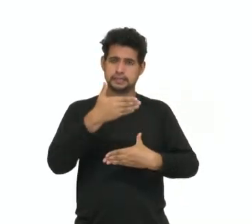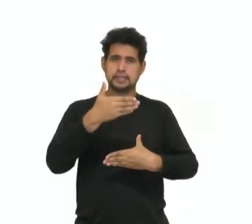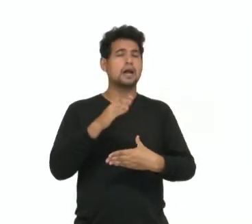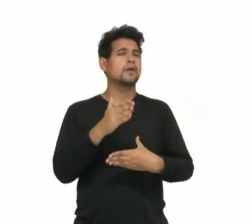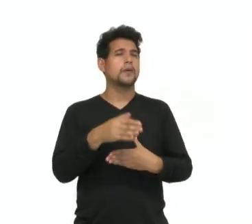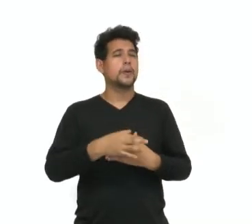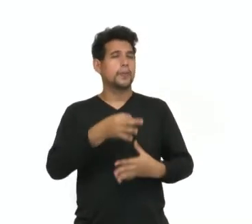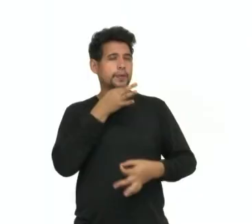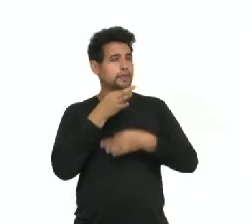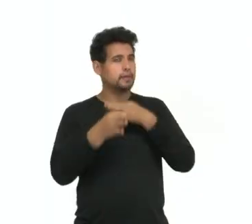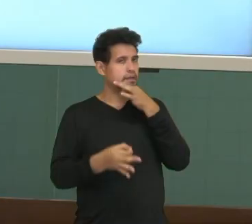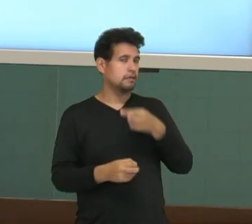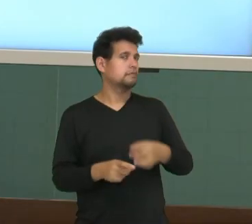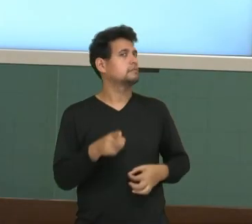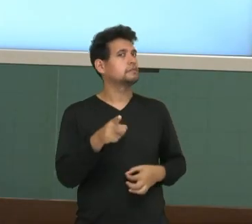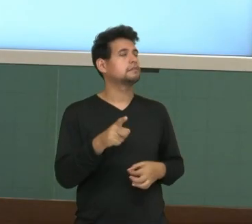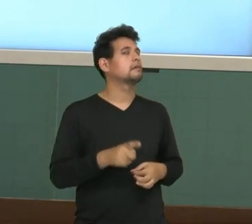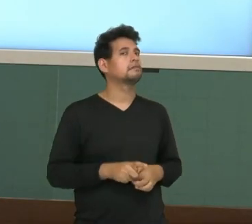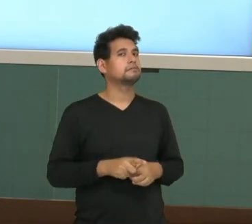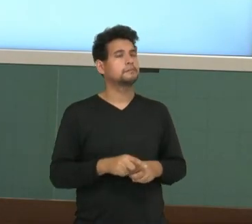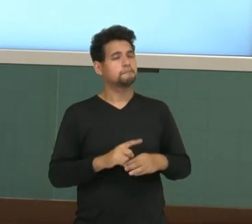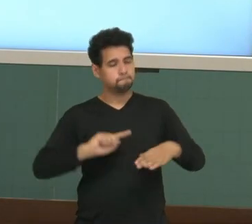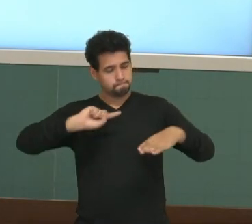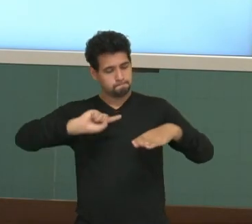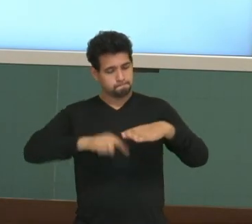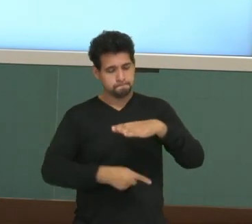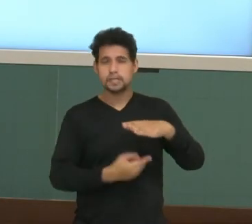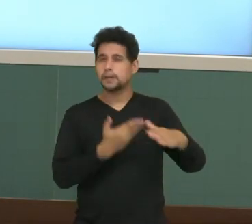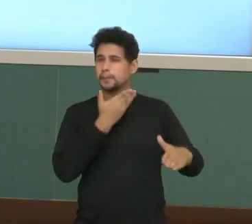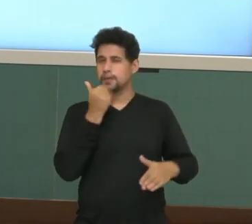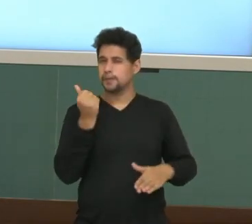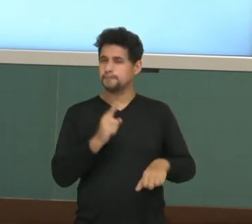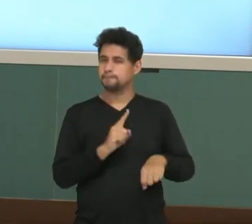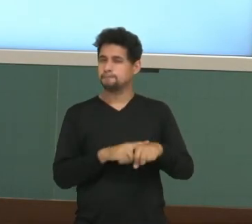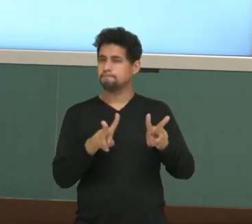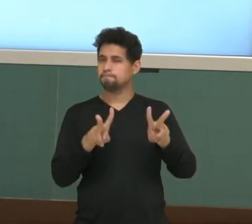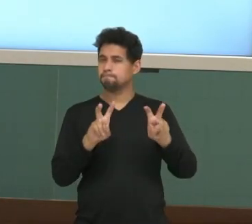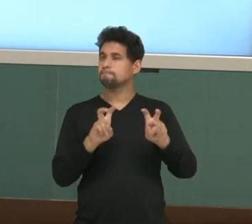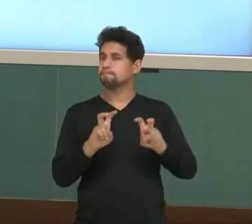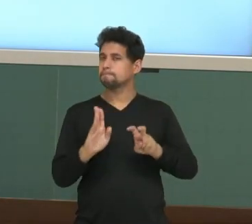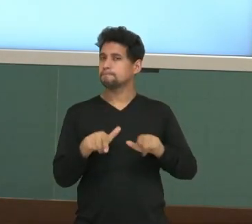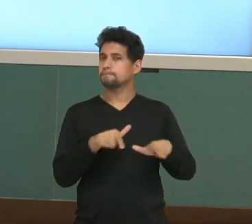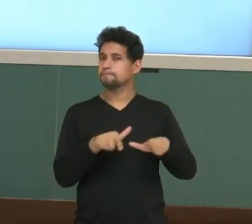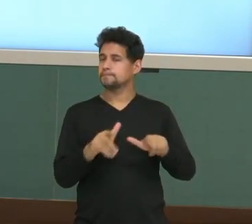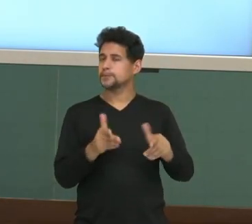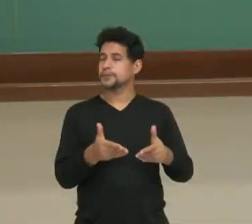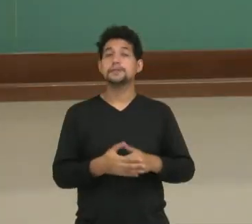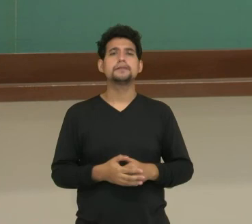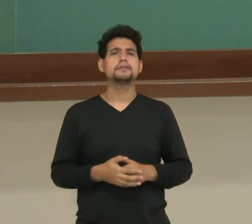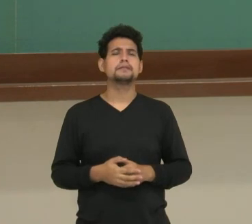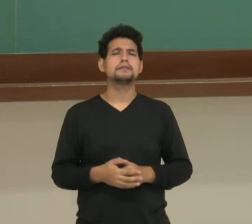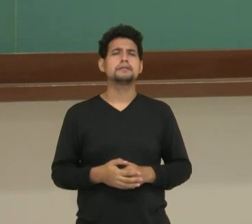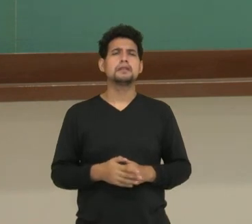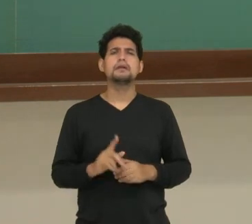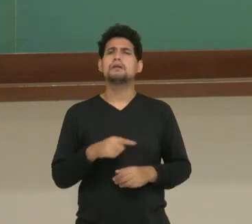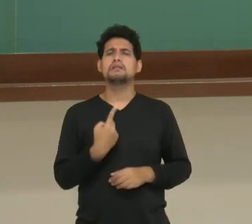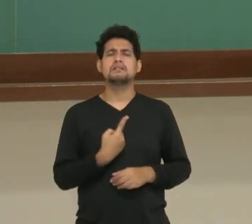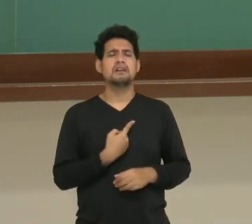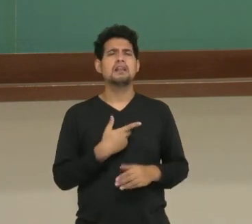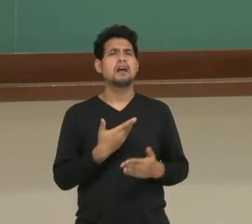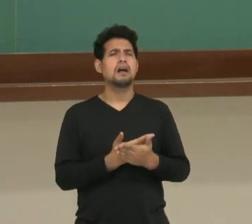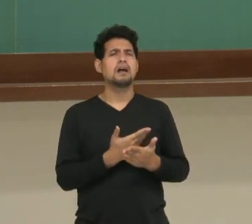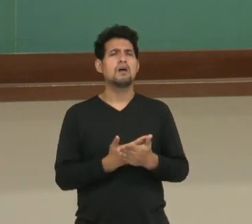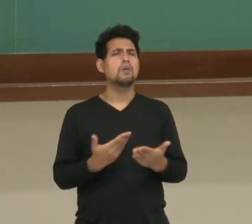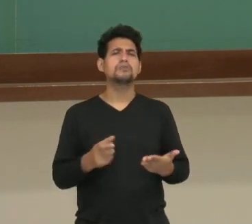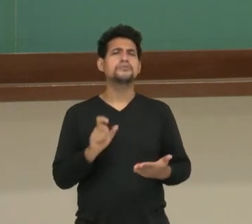como uma sugestão para você poder se aprofundar um pouquinho mais no tema que foi trabalhado hoje. Que nós trabalhamos nessa aula